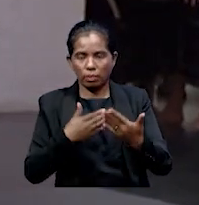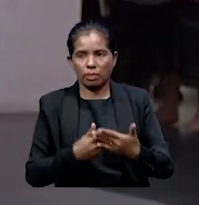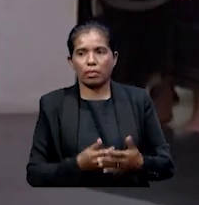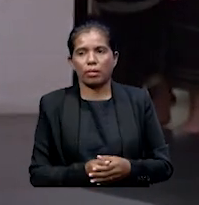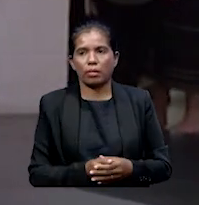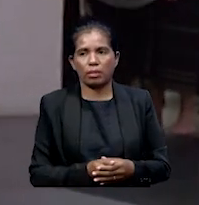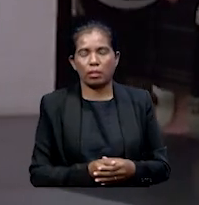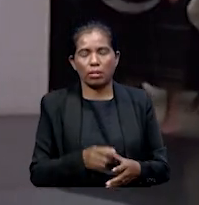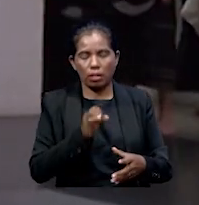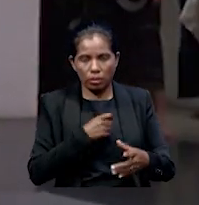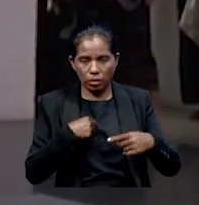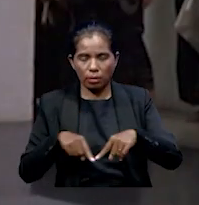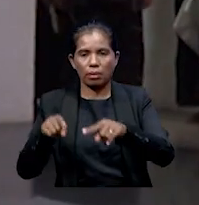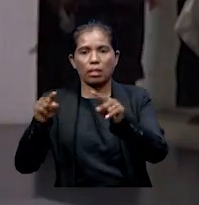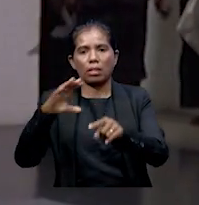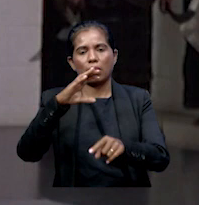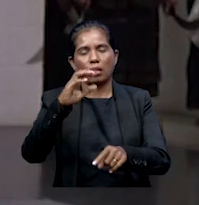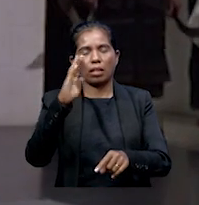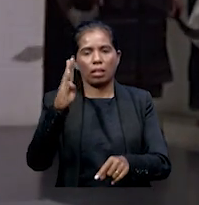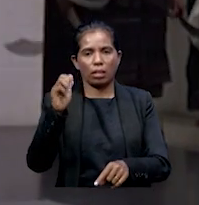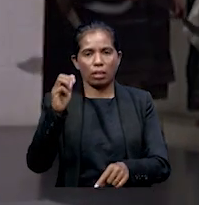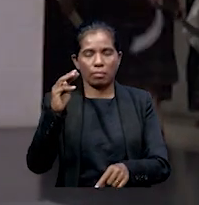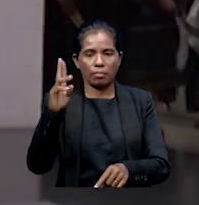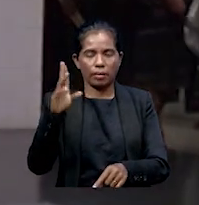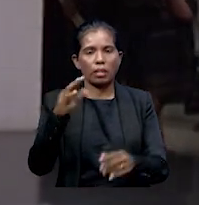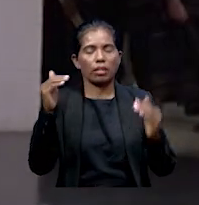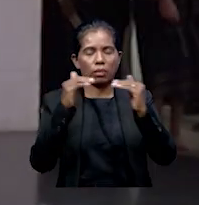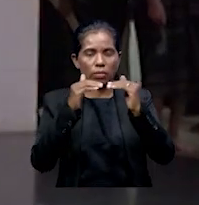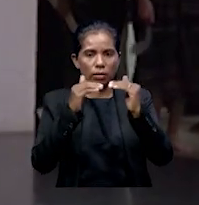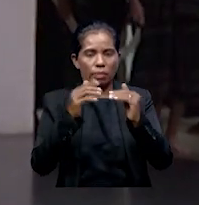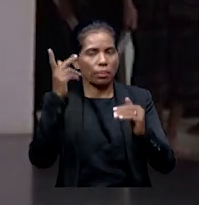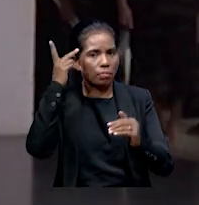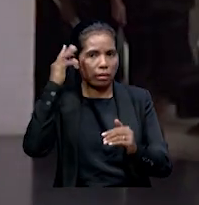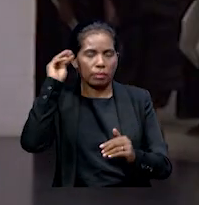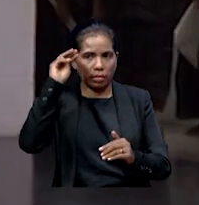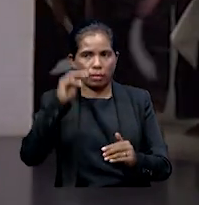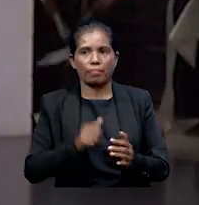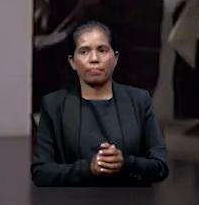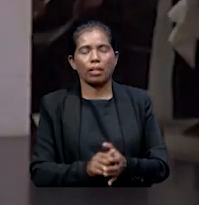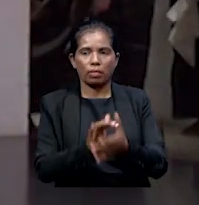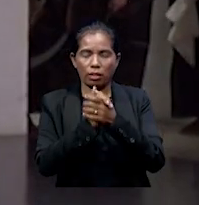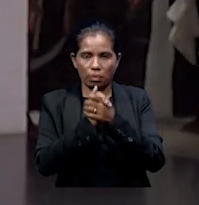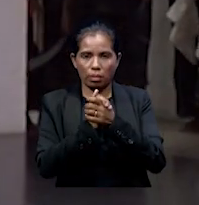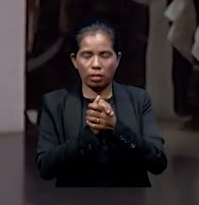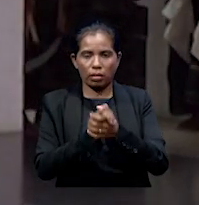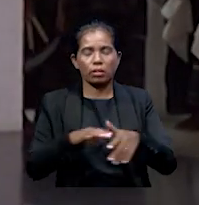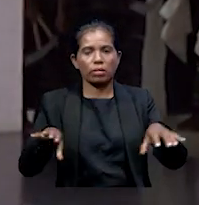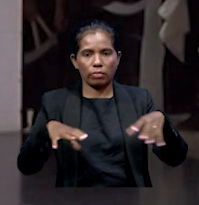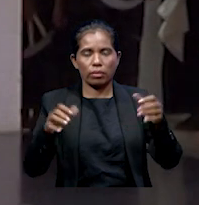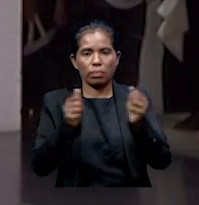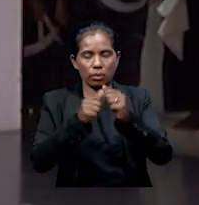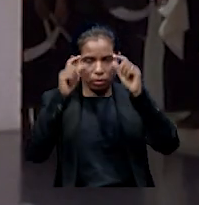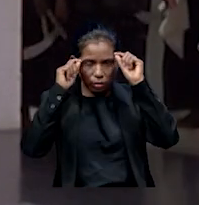Liuba Camera, encontro o coronel geral, o primeiro-ministro, para realmente lutar pela saúde